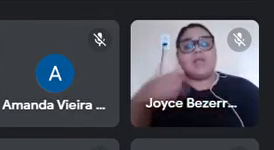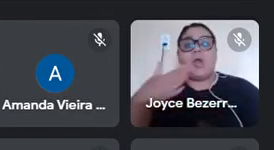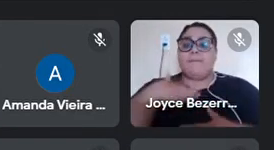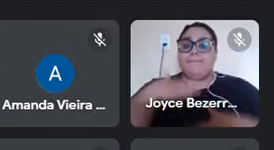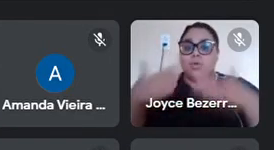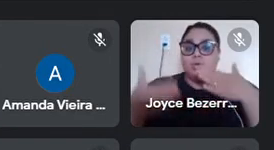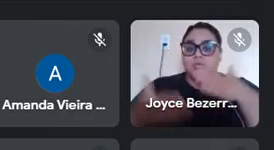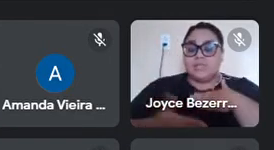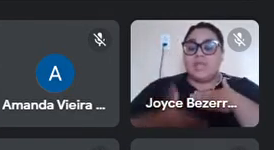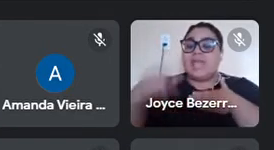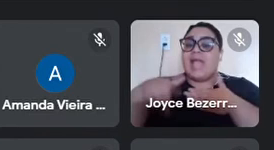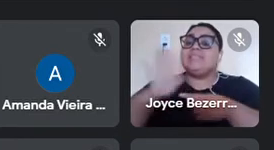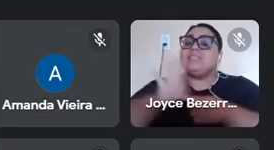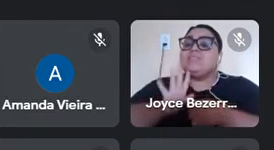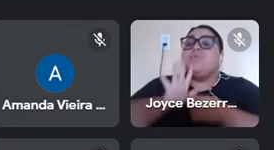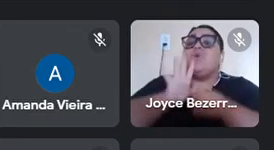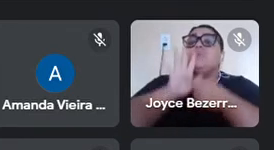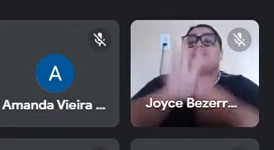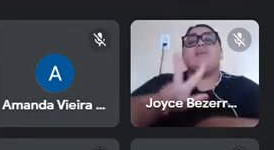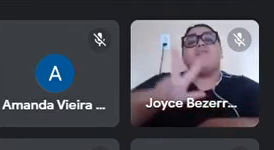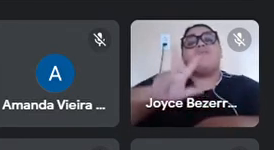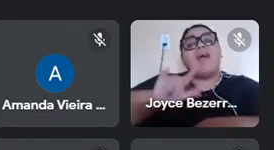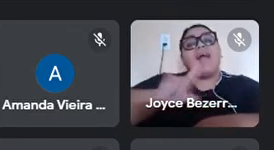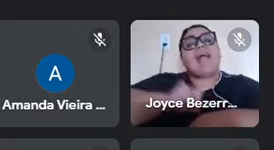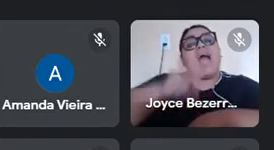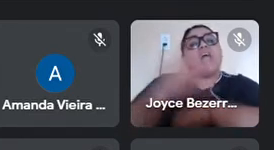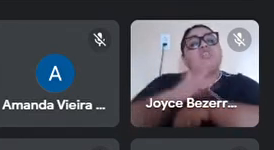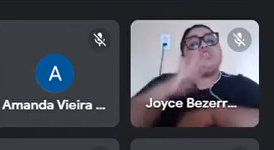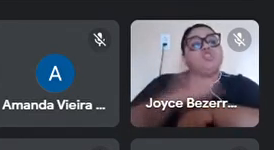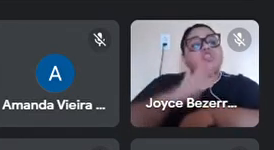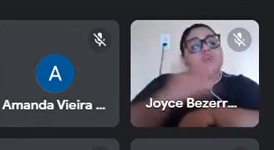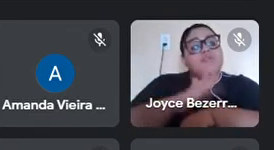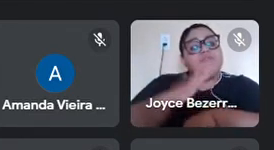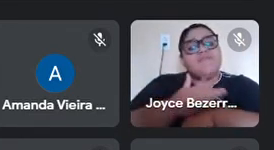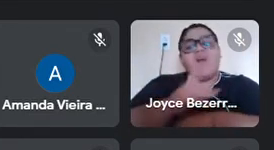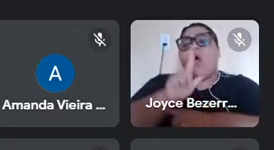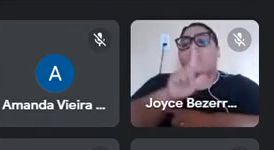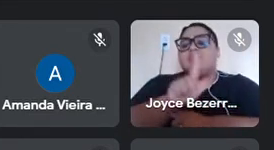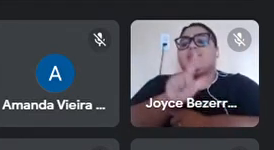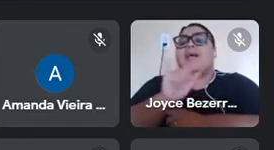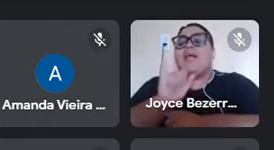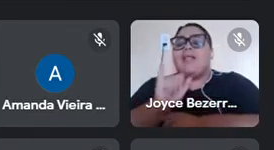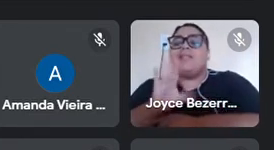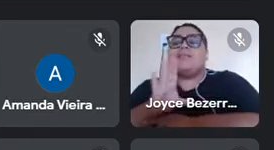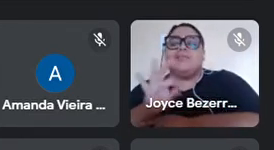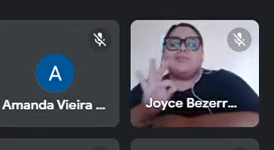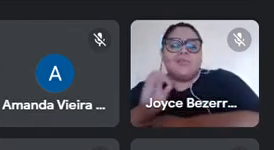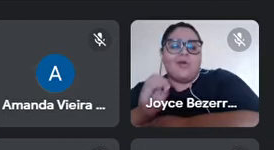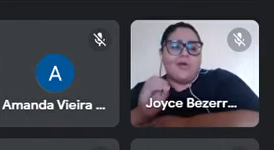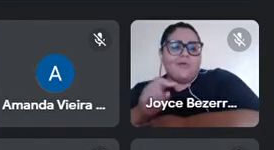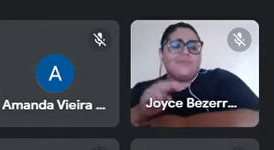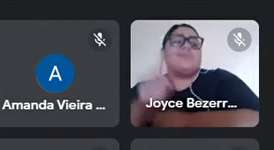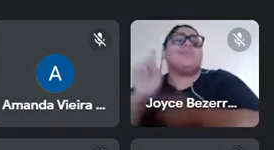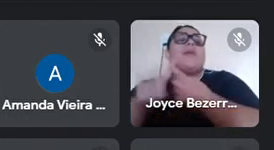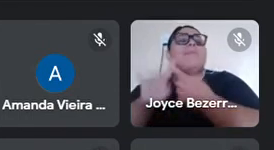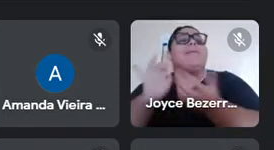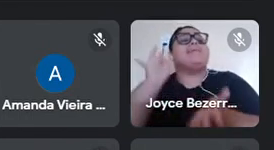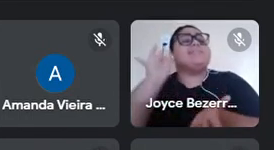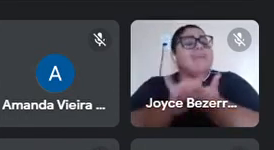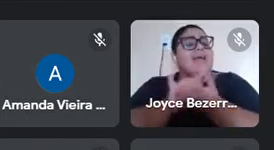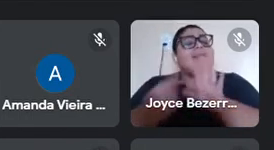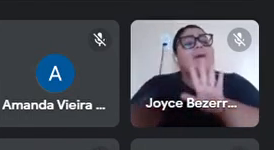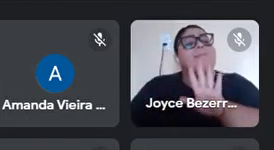essa exposição vai ativar linfócitos T, linfócitos B, e, obviamente, né, por trás,